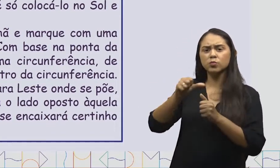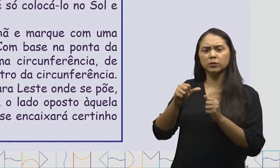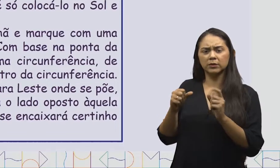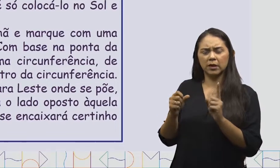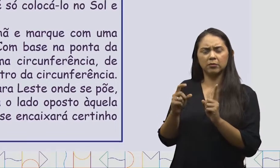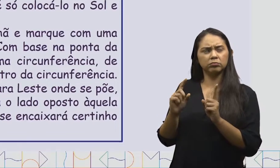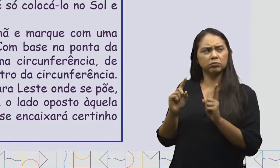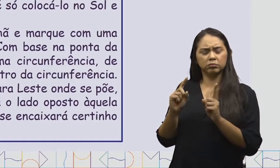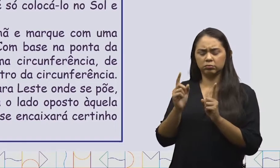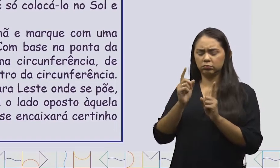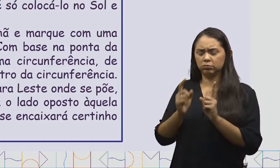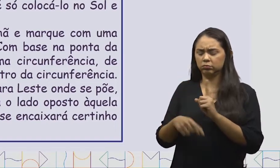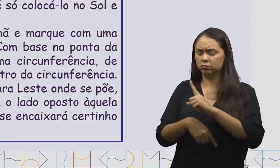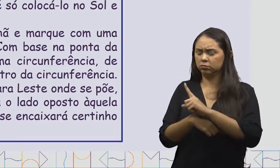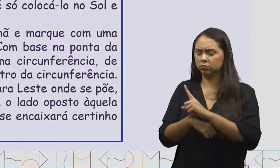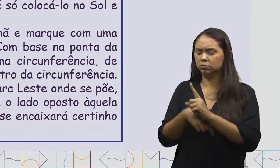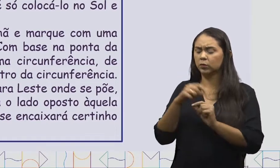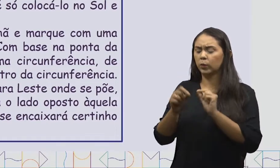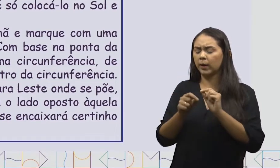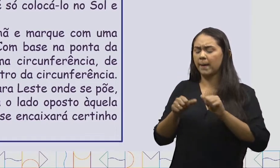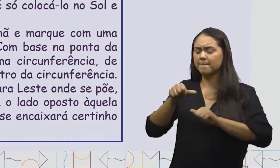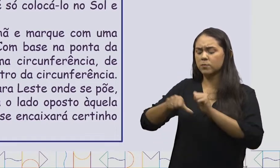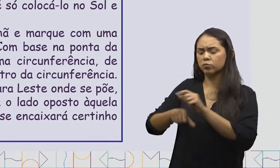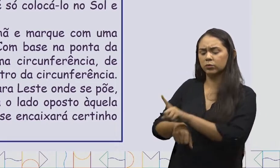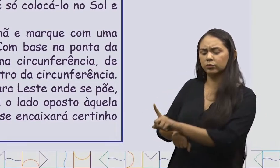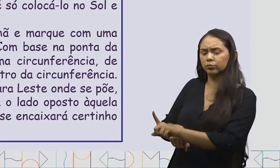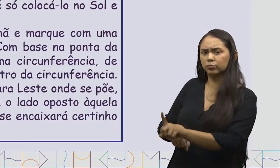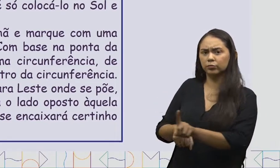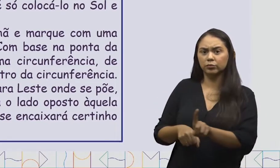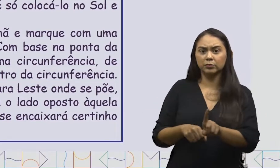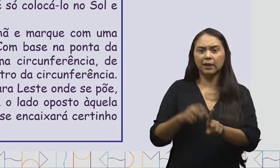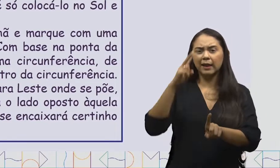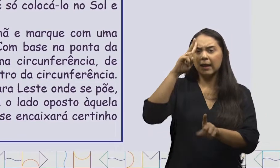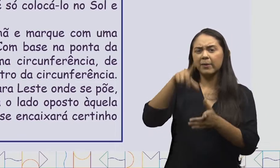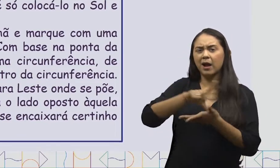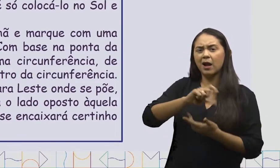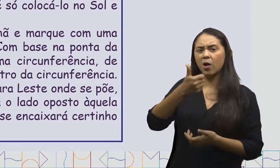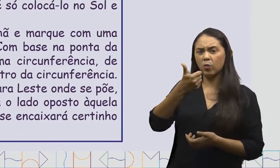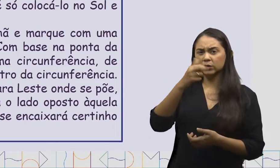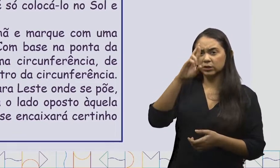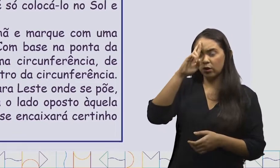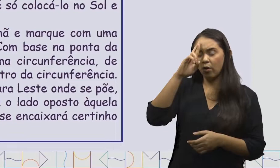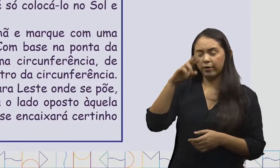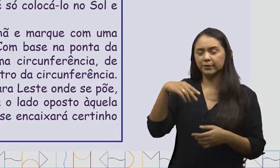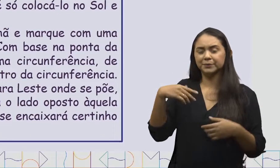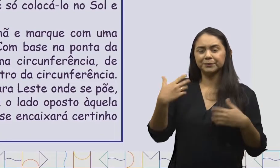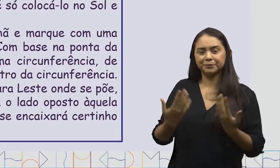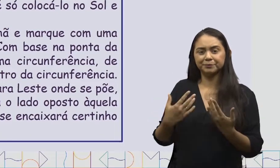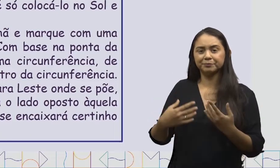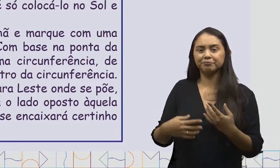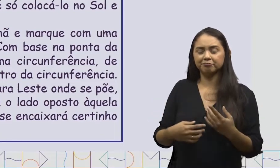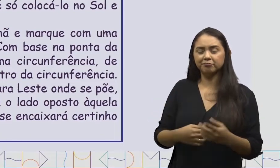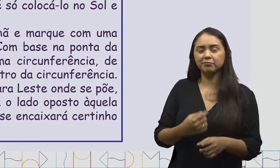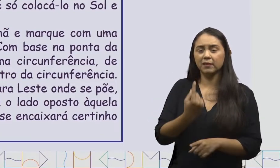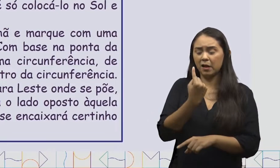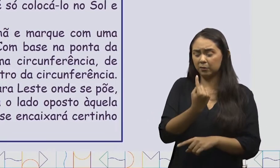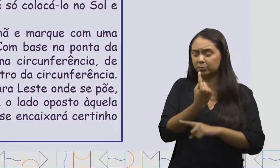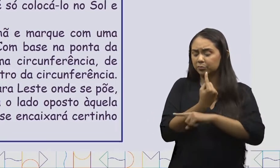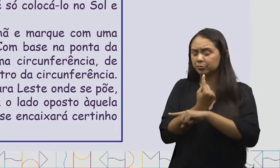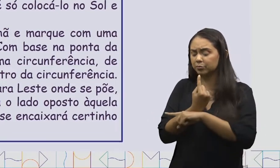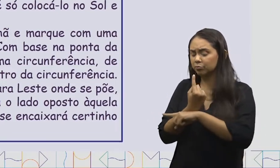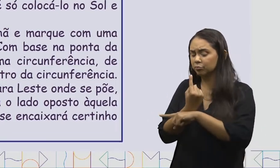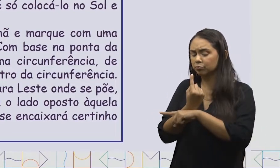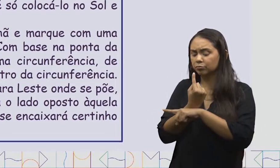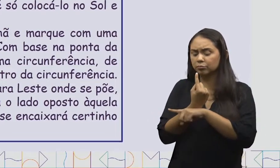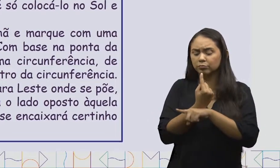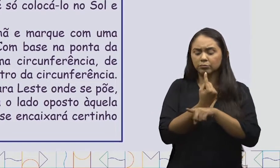para o lado oposto àquela sombra que você marcou às 11 horas. A sombra se encaixará certinho